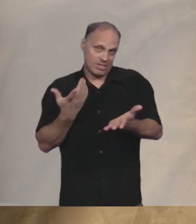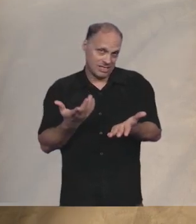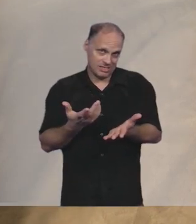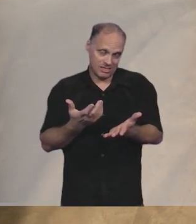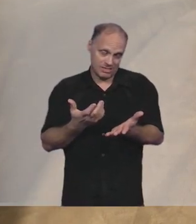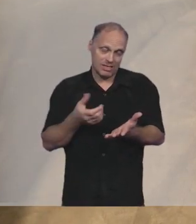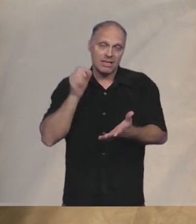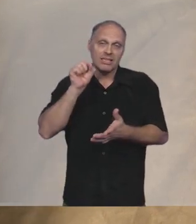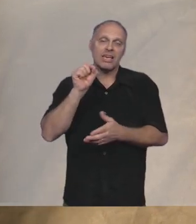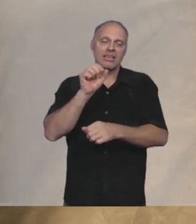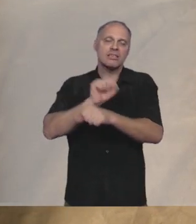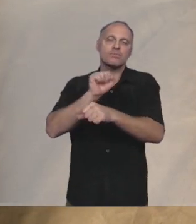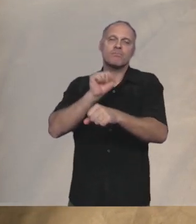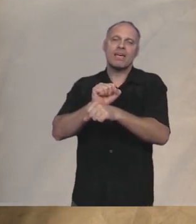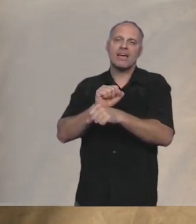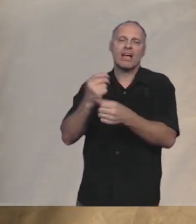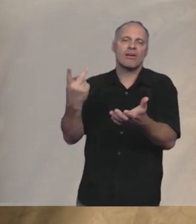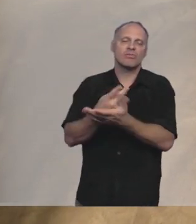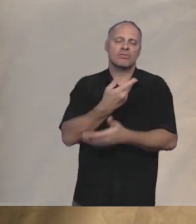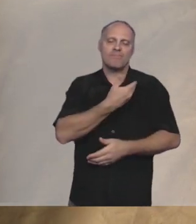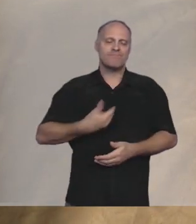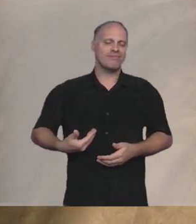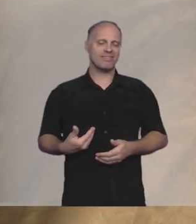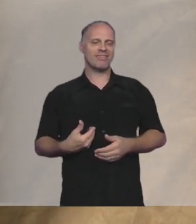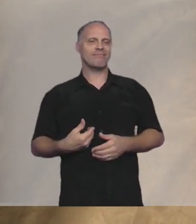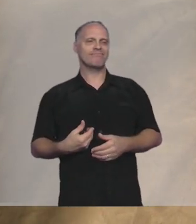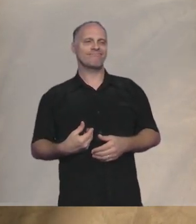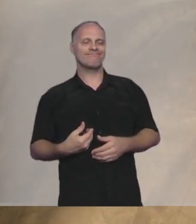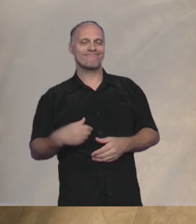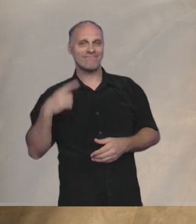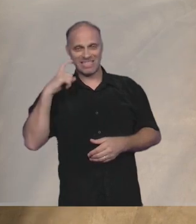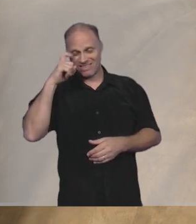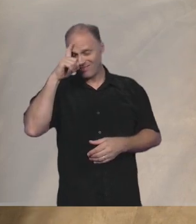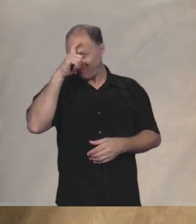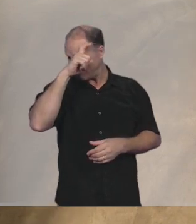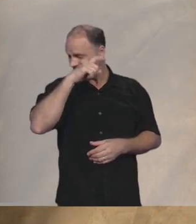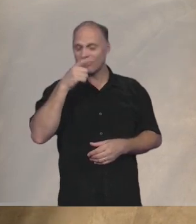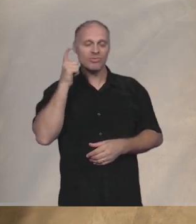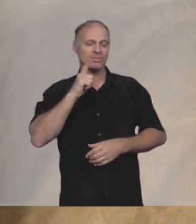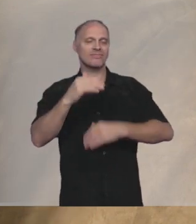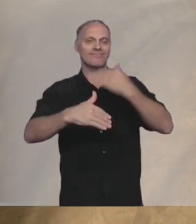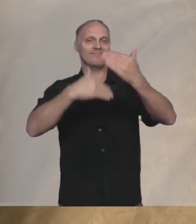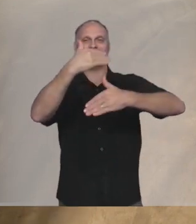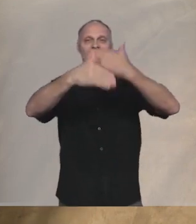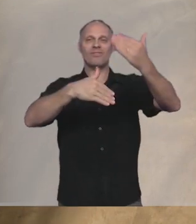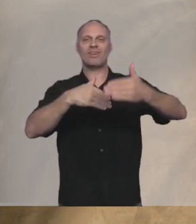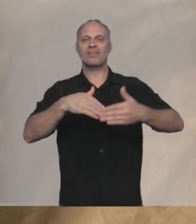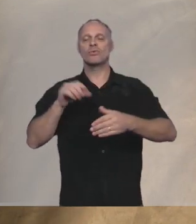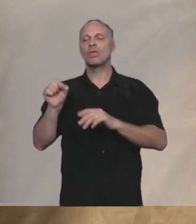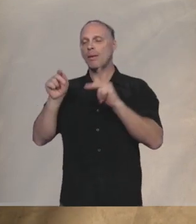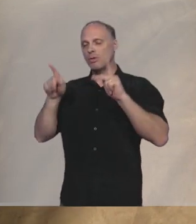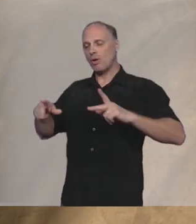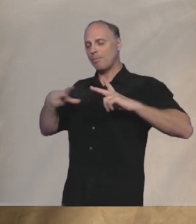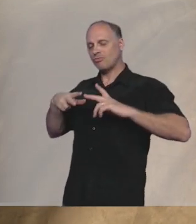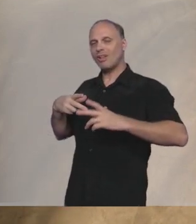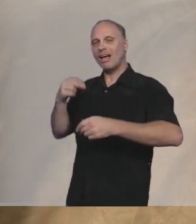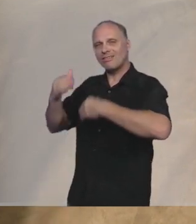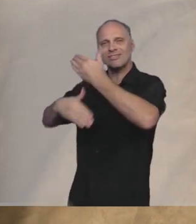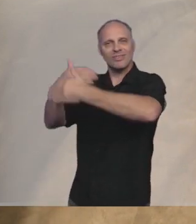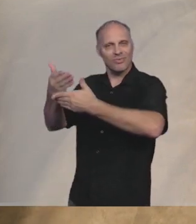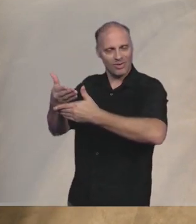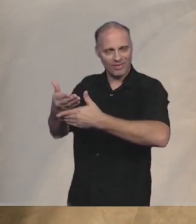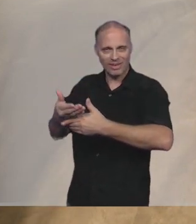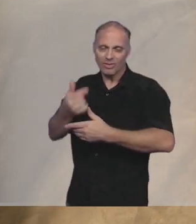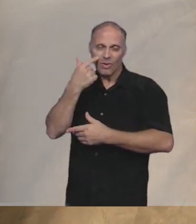de ascender, de prosperar do que quem vai atrás. Então eu vejo muita gente indo atrás, fazendo projeto,